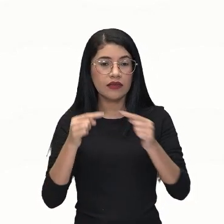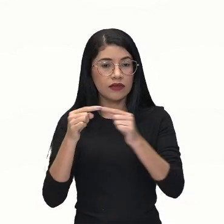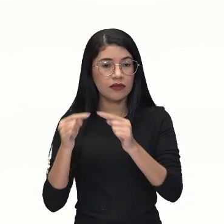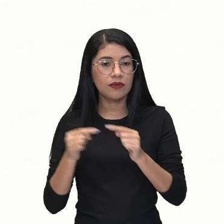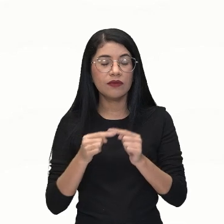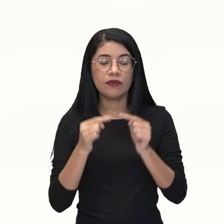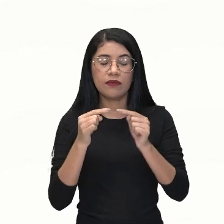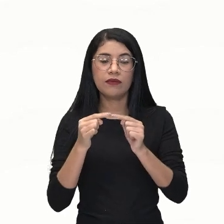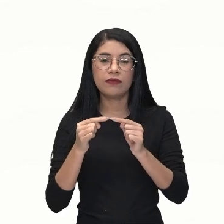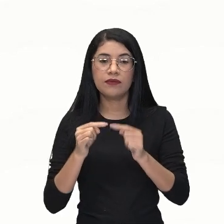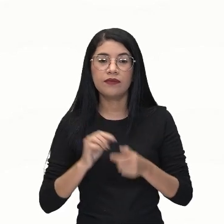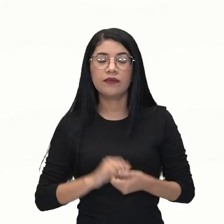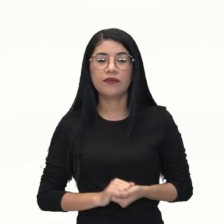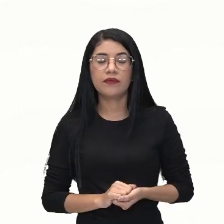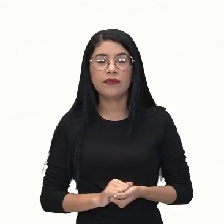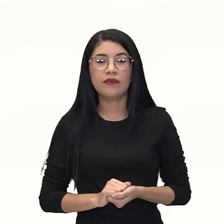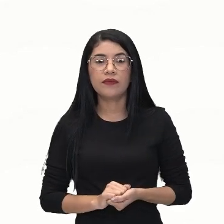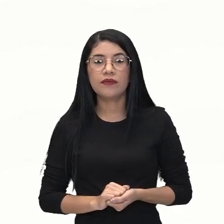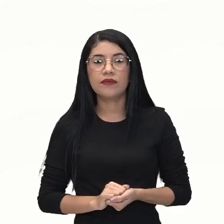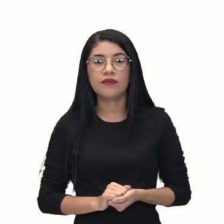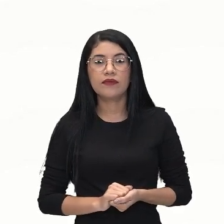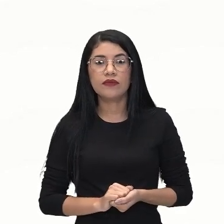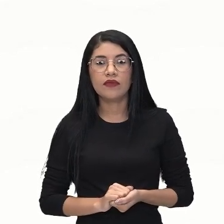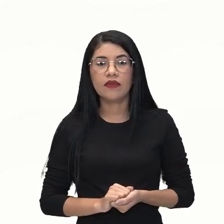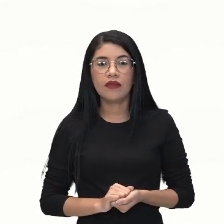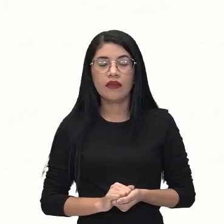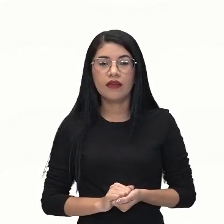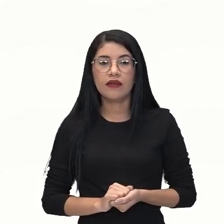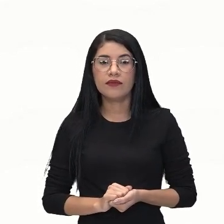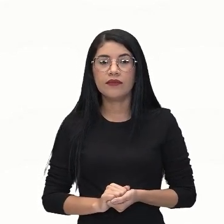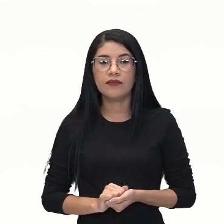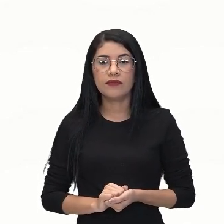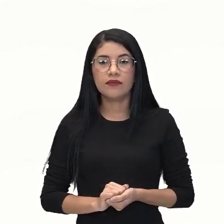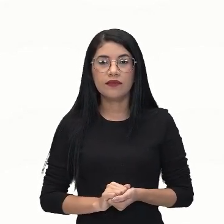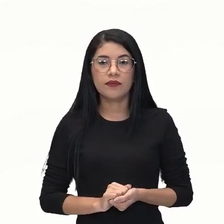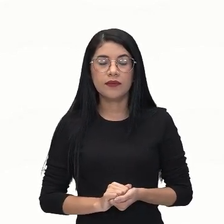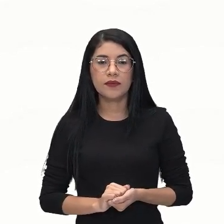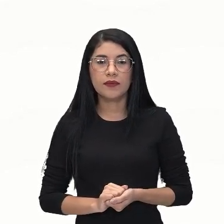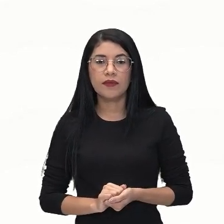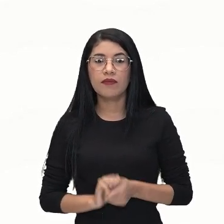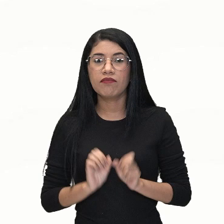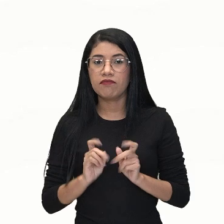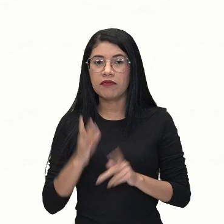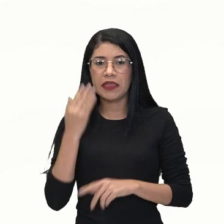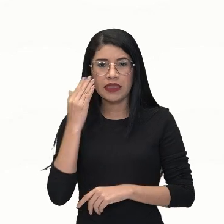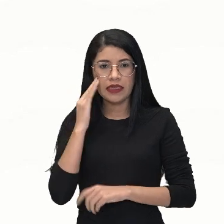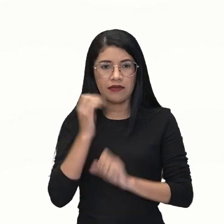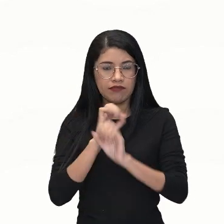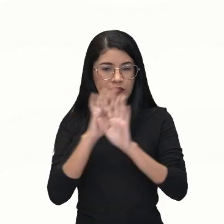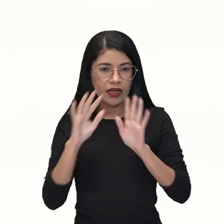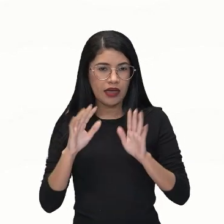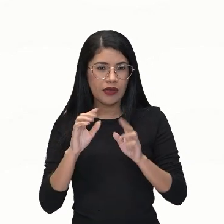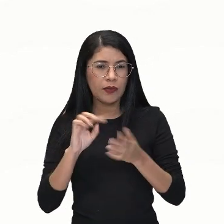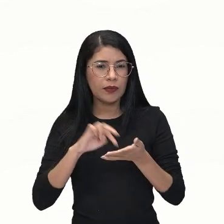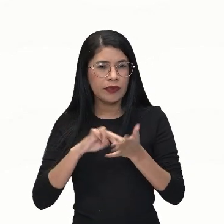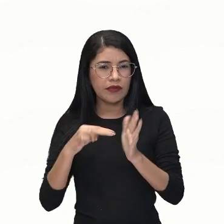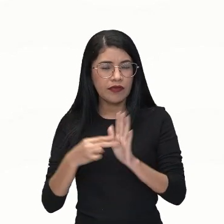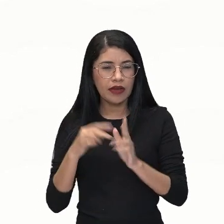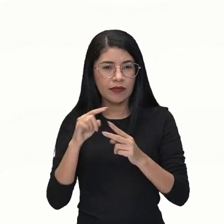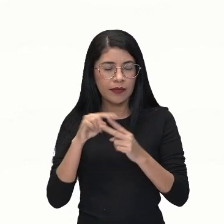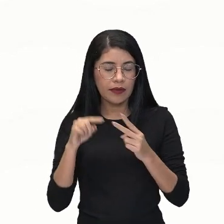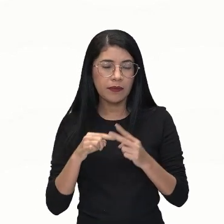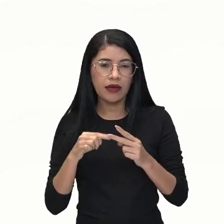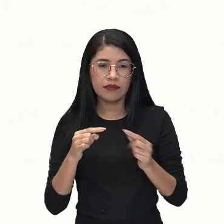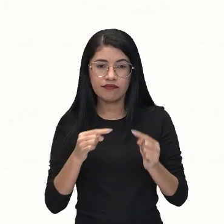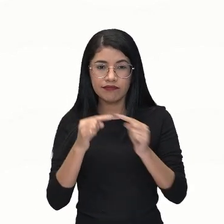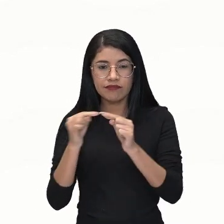grandezas diretamente proporcionais, tudo bem? Deu para entender aí quando são grandezas diretamente proporcionais?